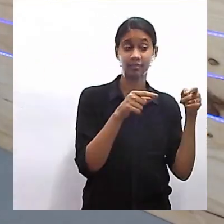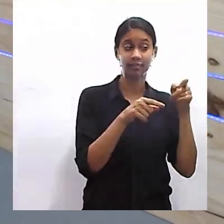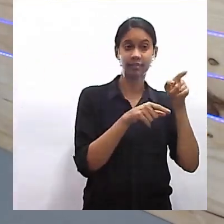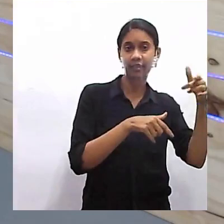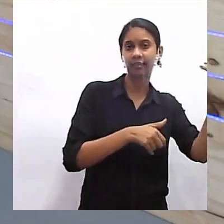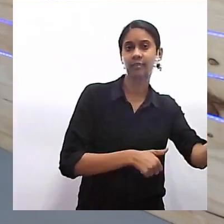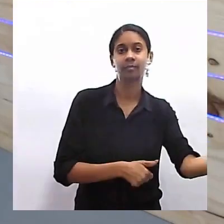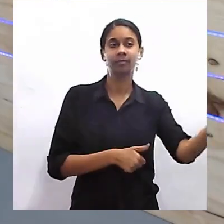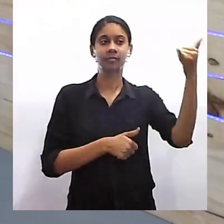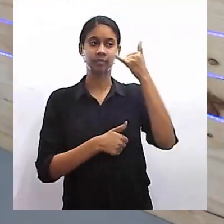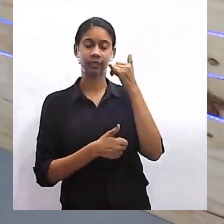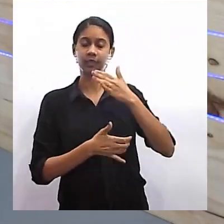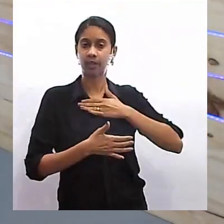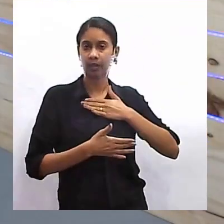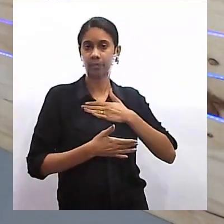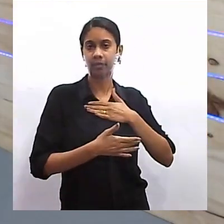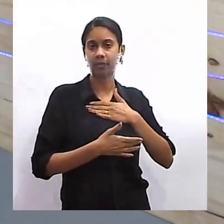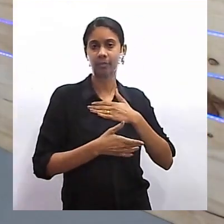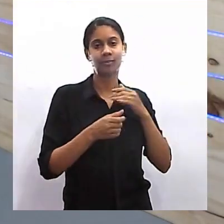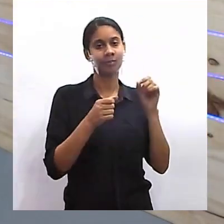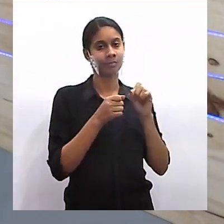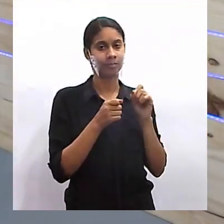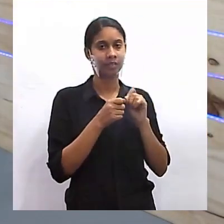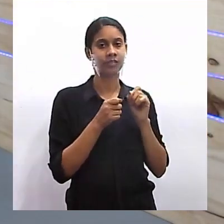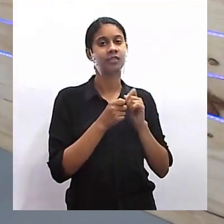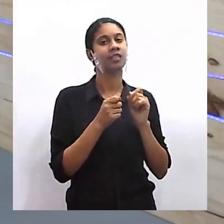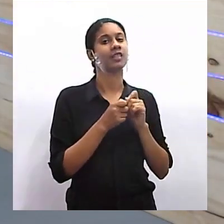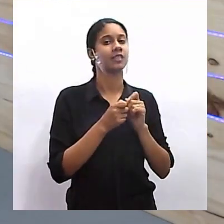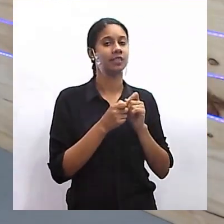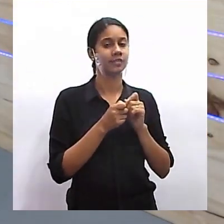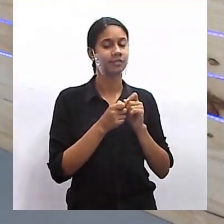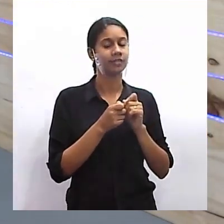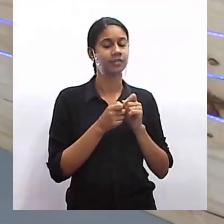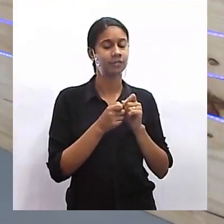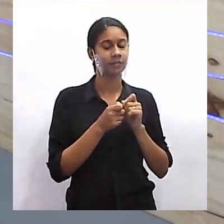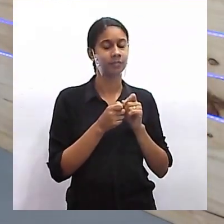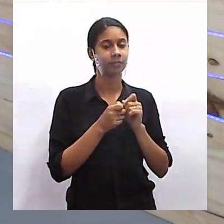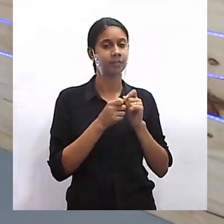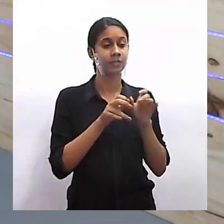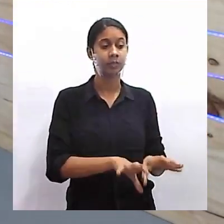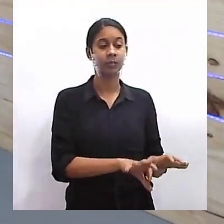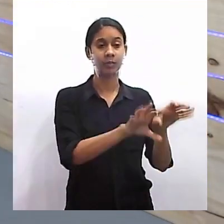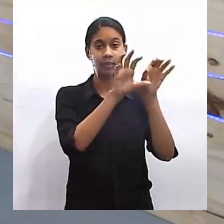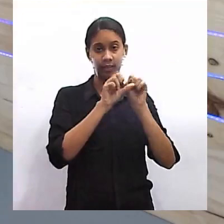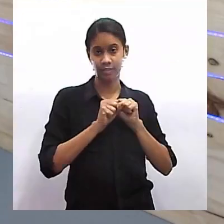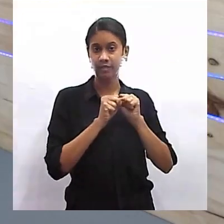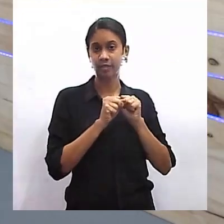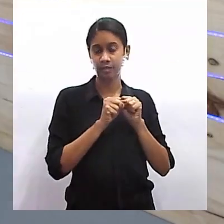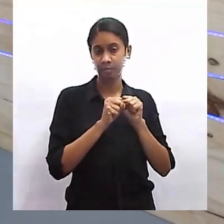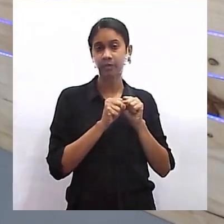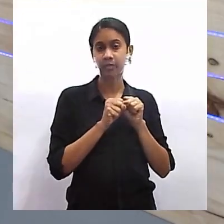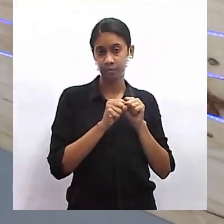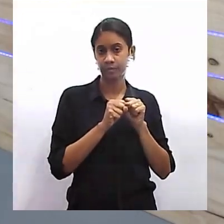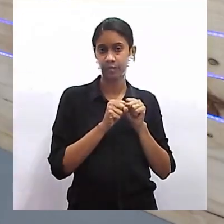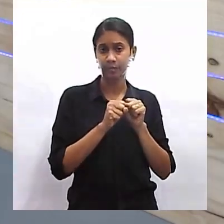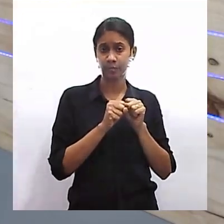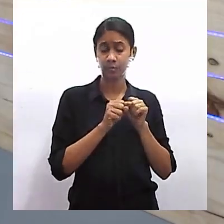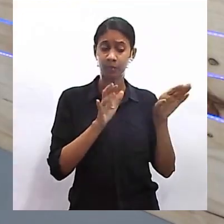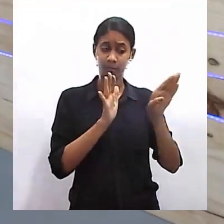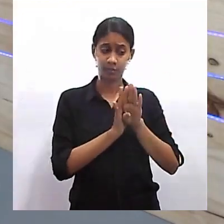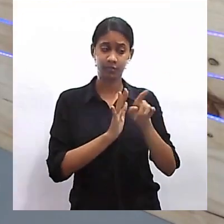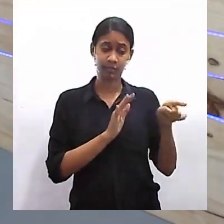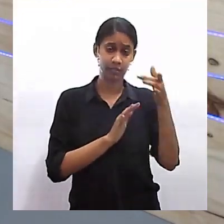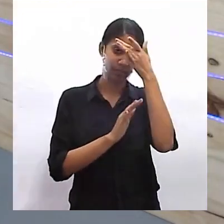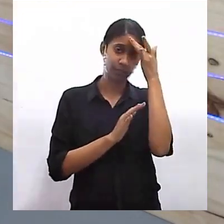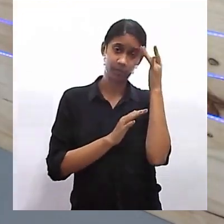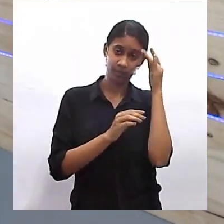quebrar aquela hora de janela, entendeu? Saturar minha operação de recebimento para poder ajudar aquele cara que fez a janela, aquele